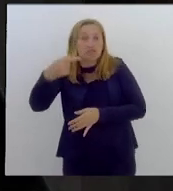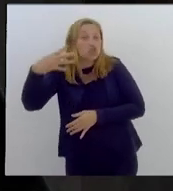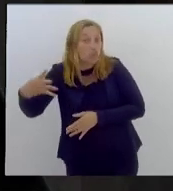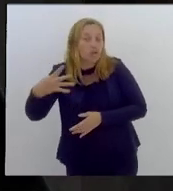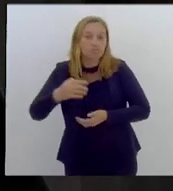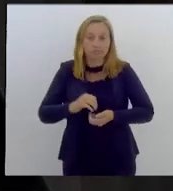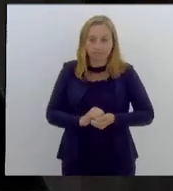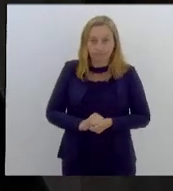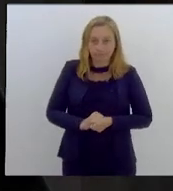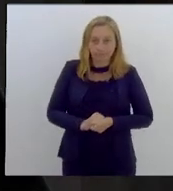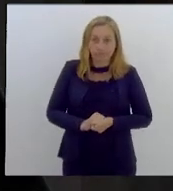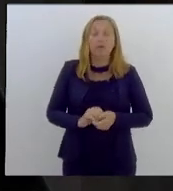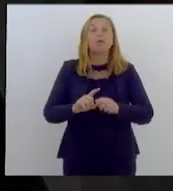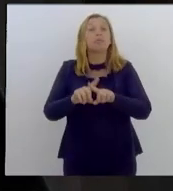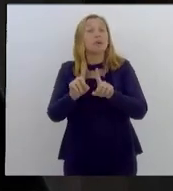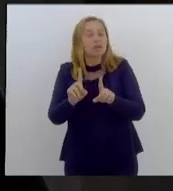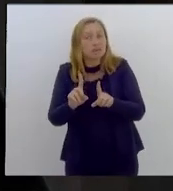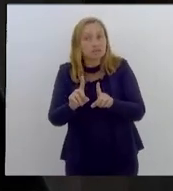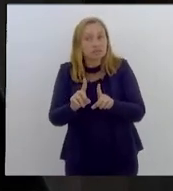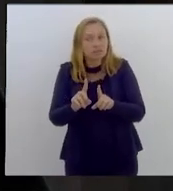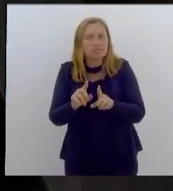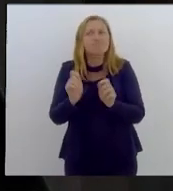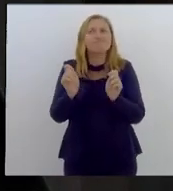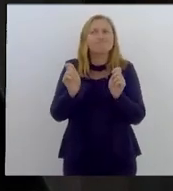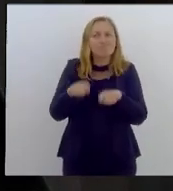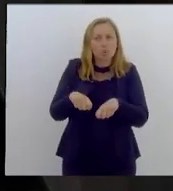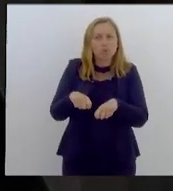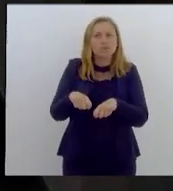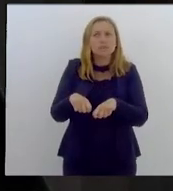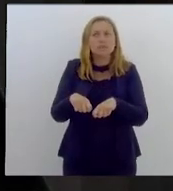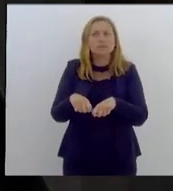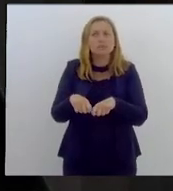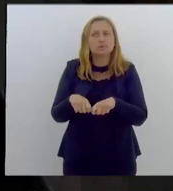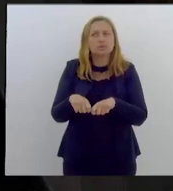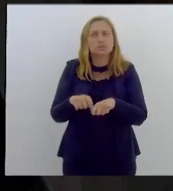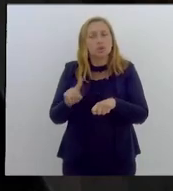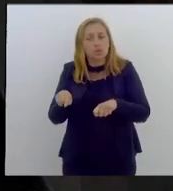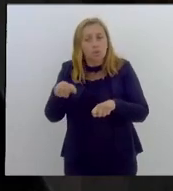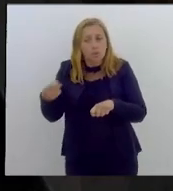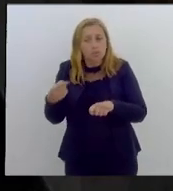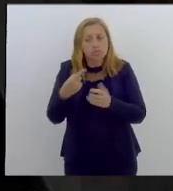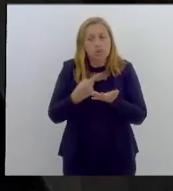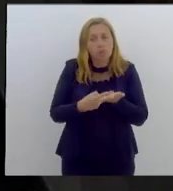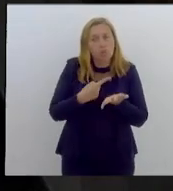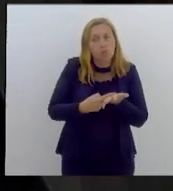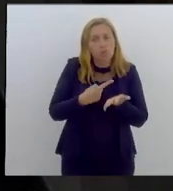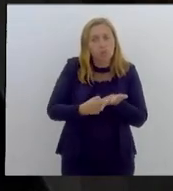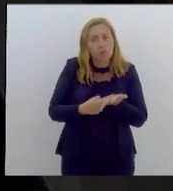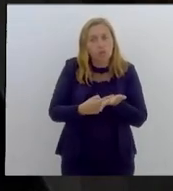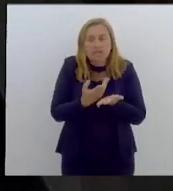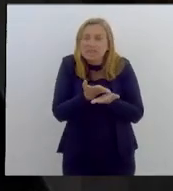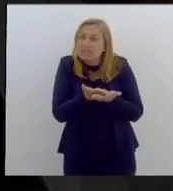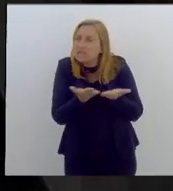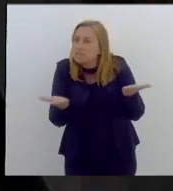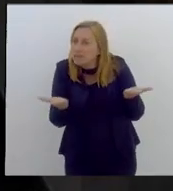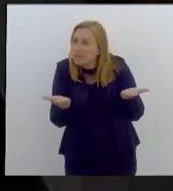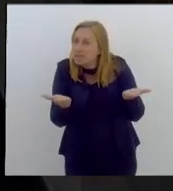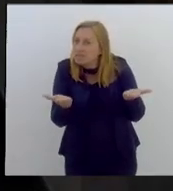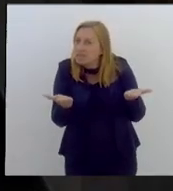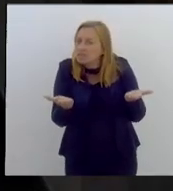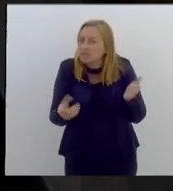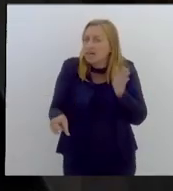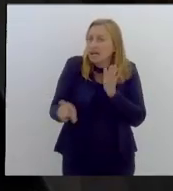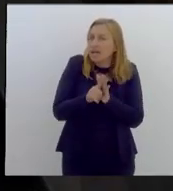2024. Mas ainda é possível, que é outro acordo, que as perdas, que na